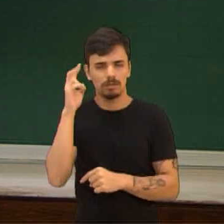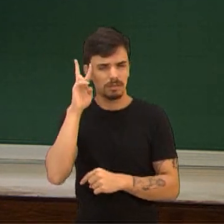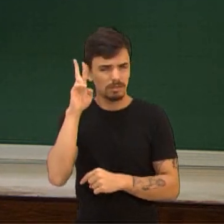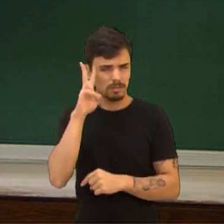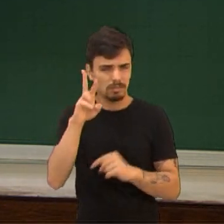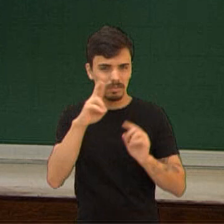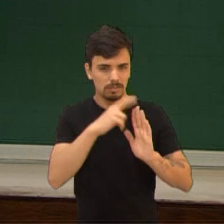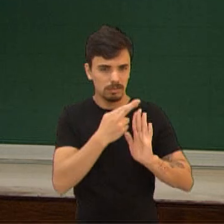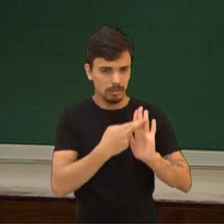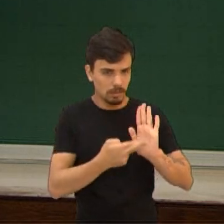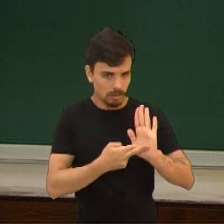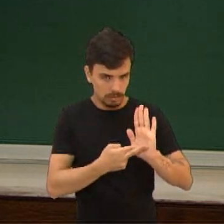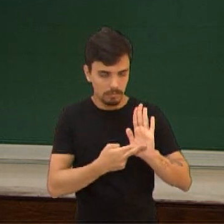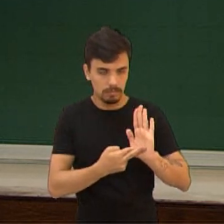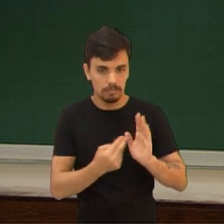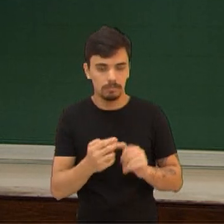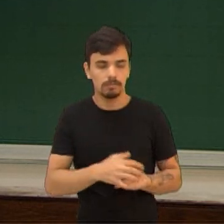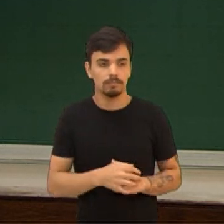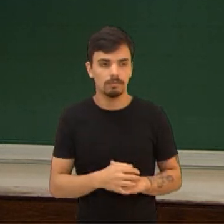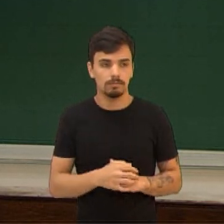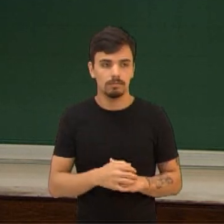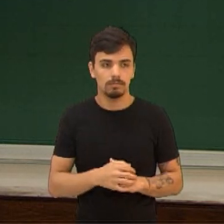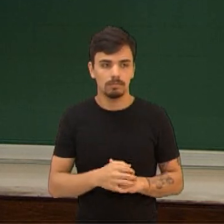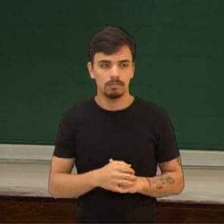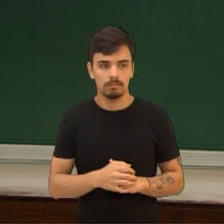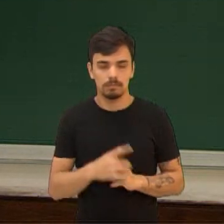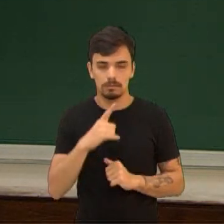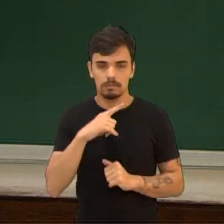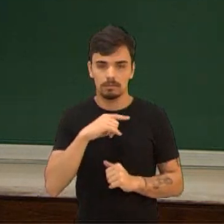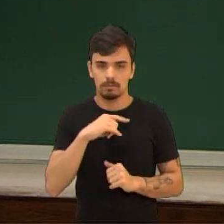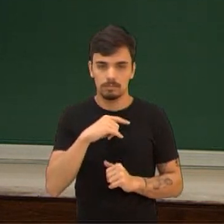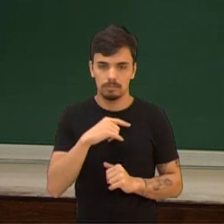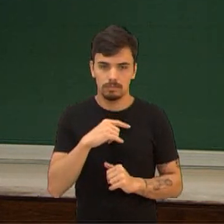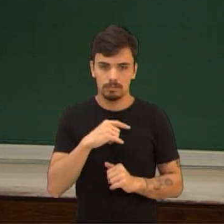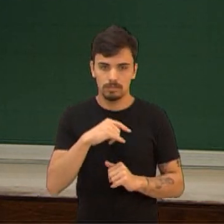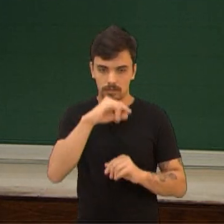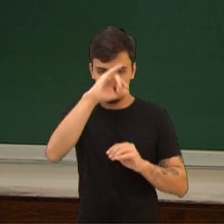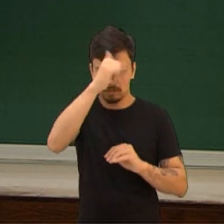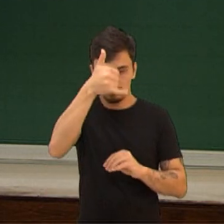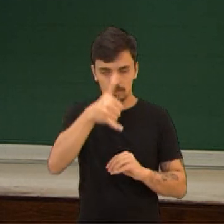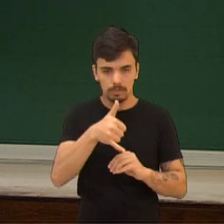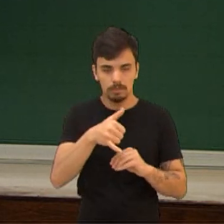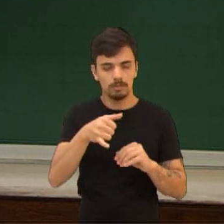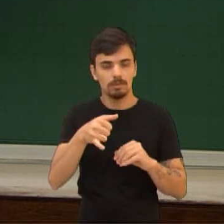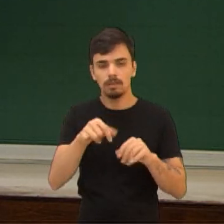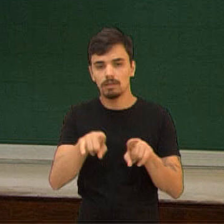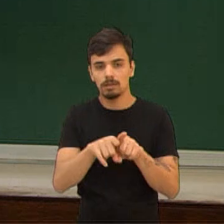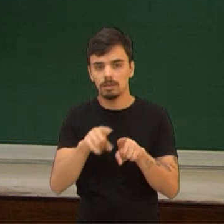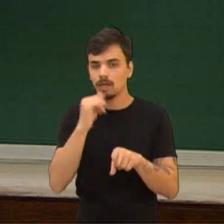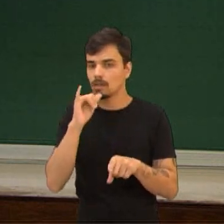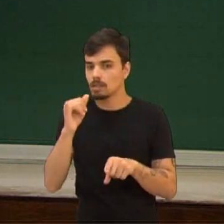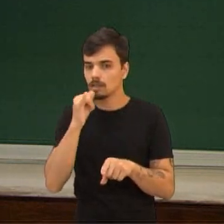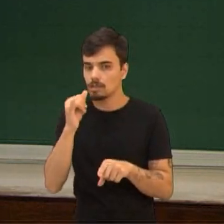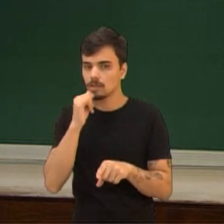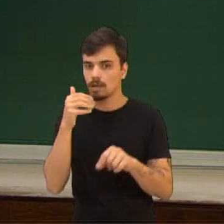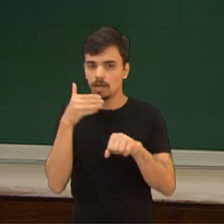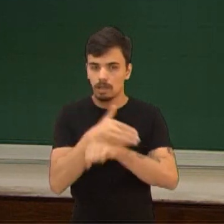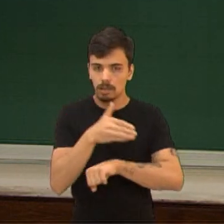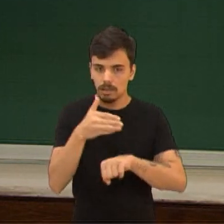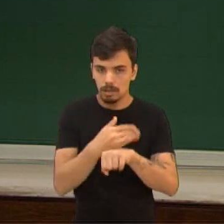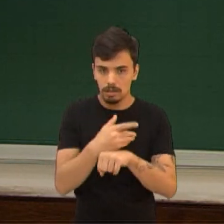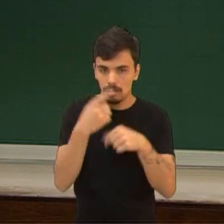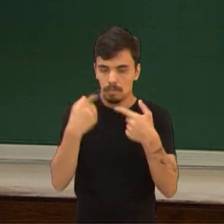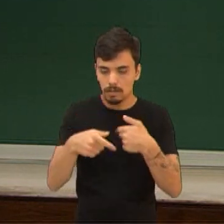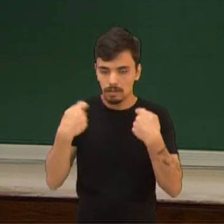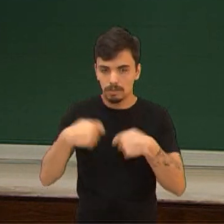né? A corrente que entra tem que ser igual à soma das correntes que saem. Né? Então está entrando